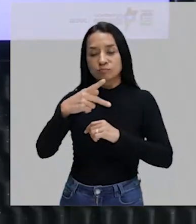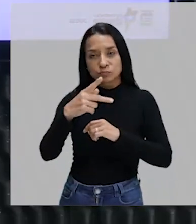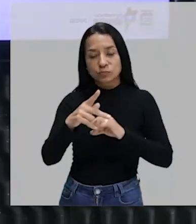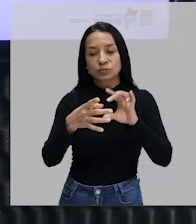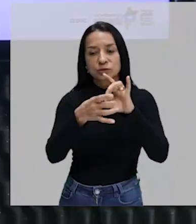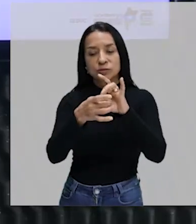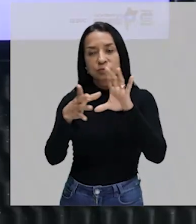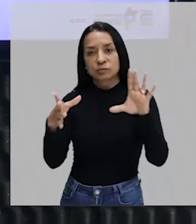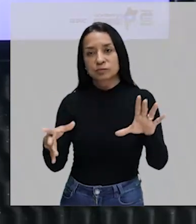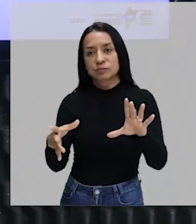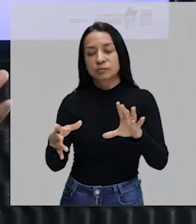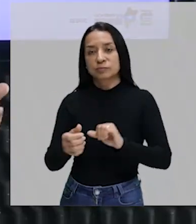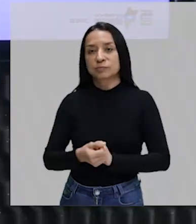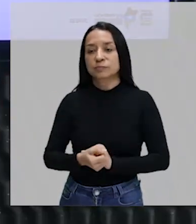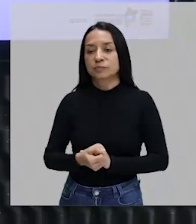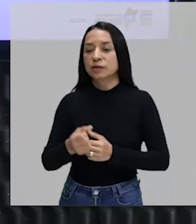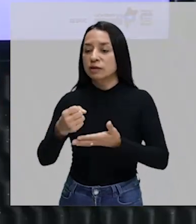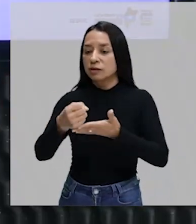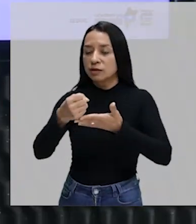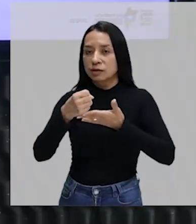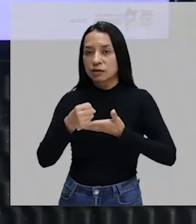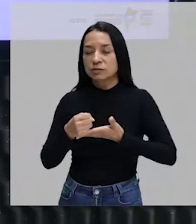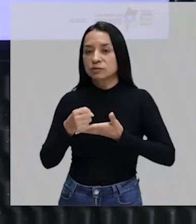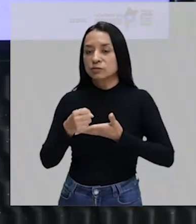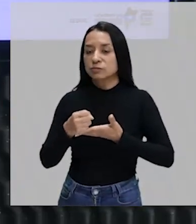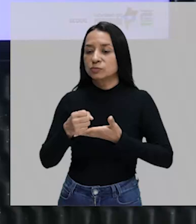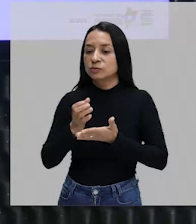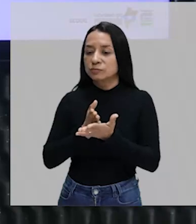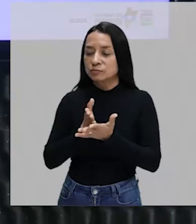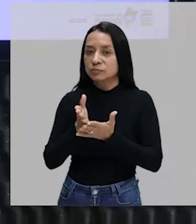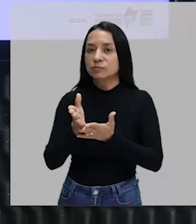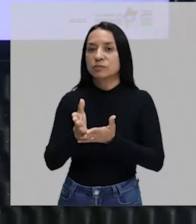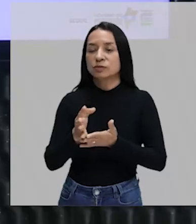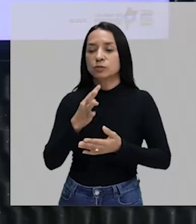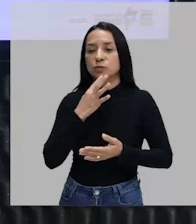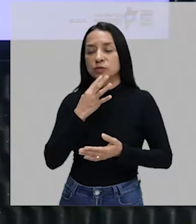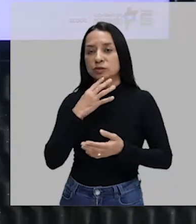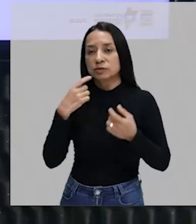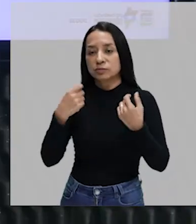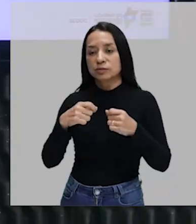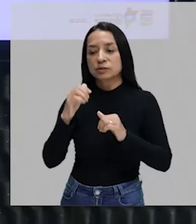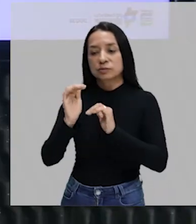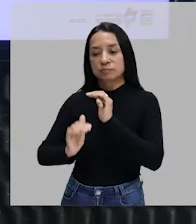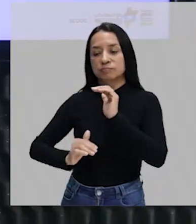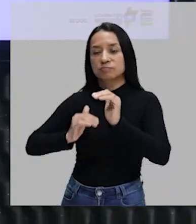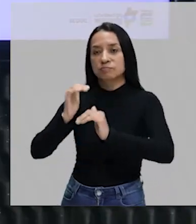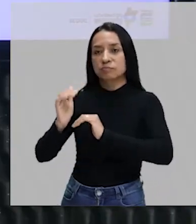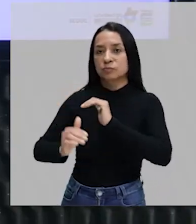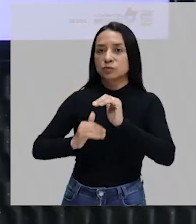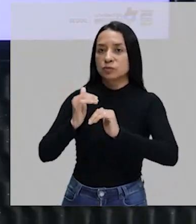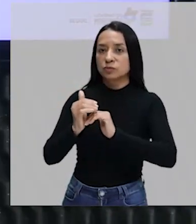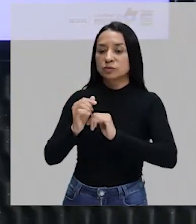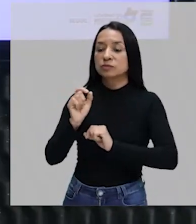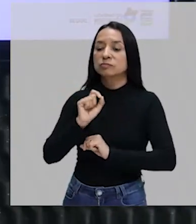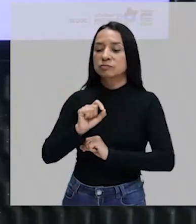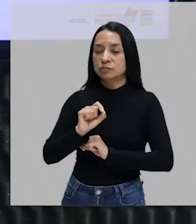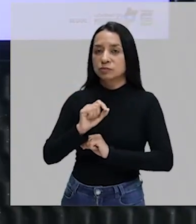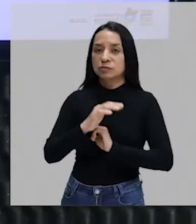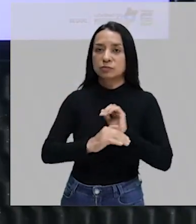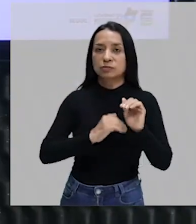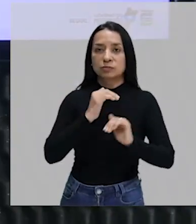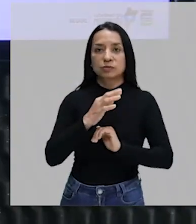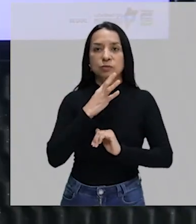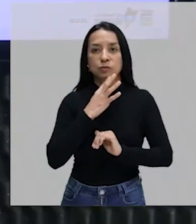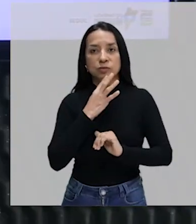você esteja concentrado e nos ajudem aqui nesta caminhada. Os conhecimentos eles precisam ser construídos, e enquanto construção, o